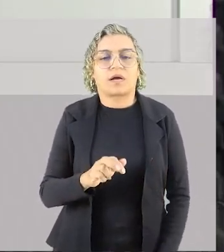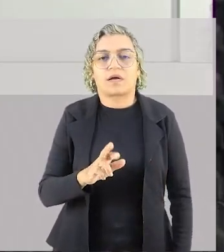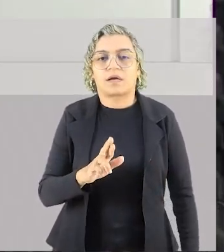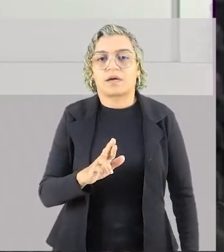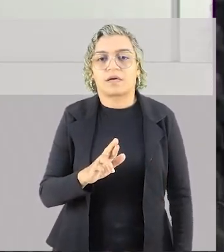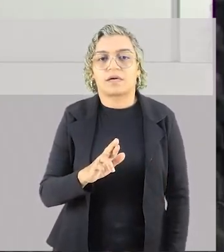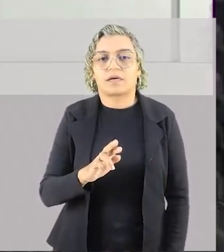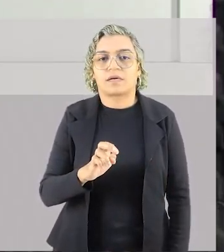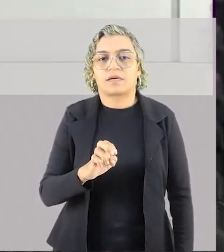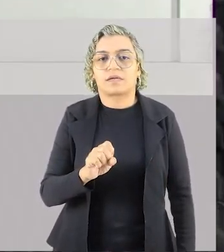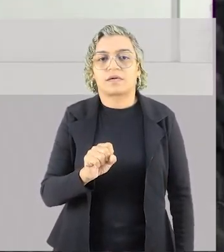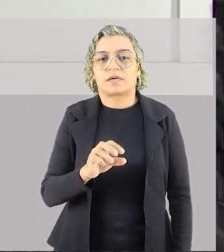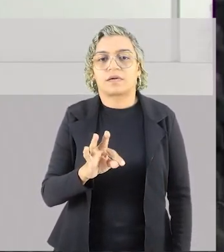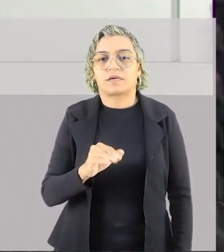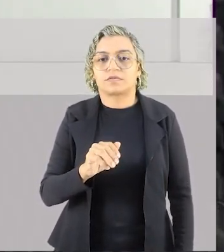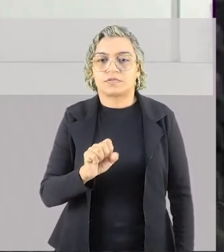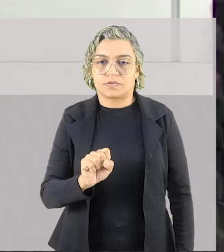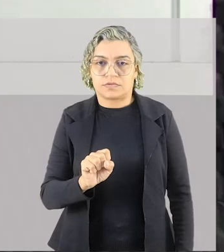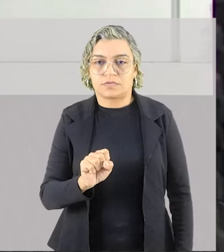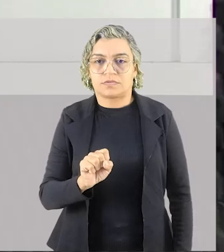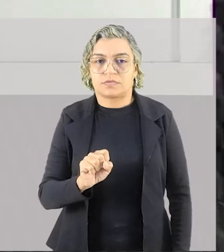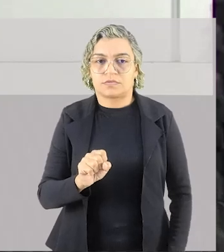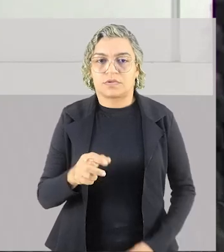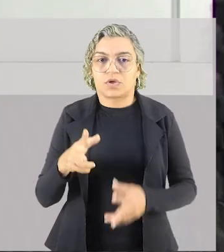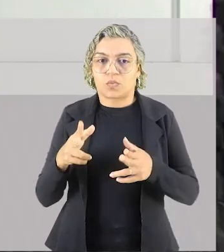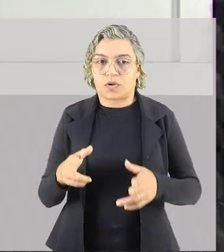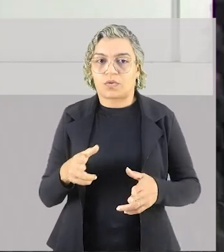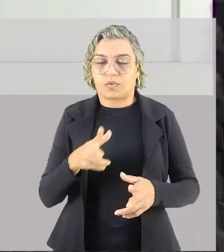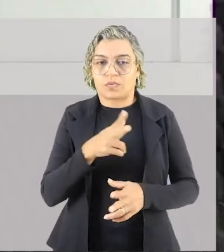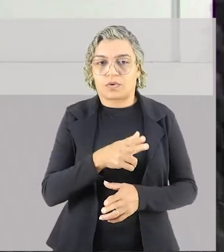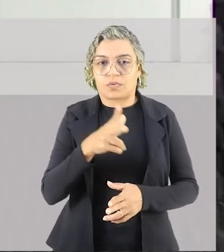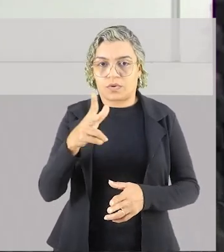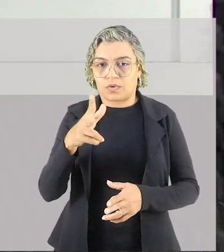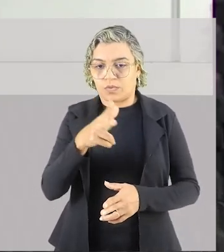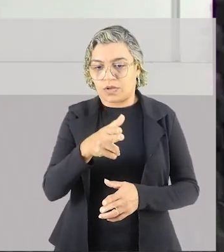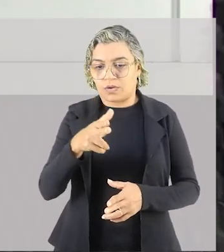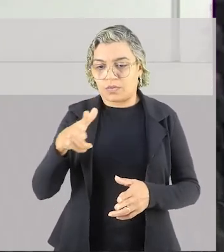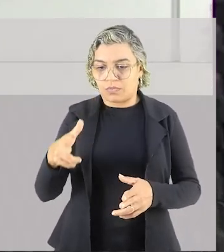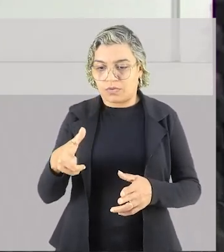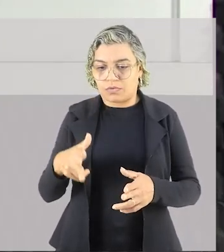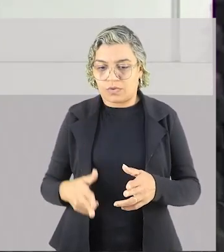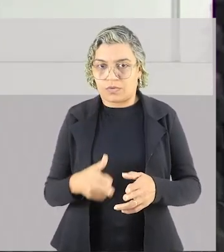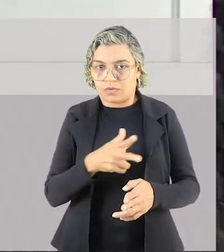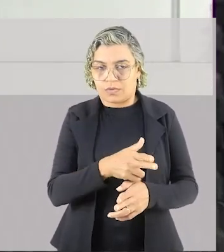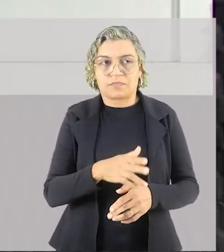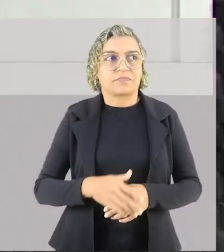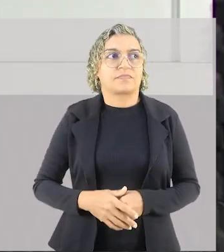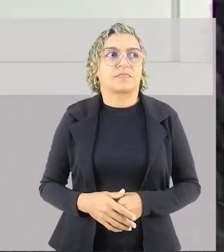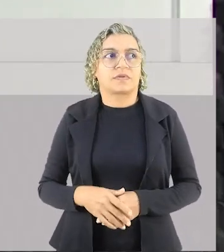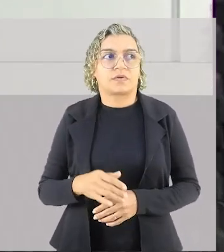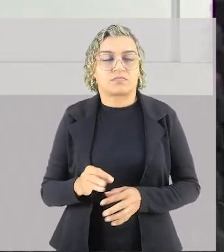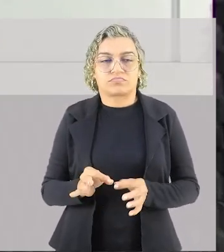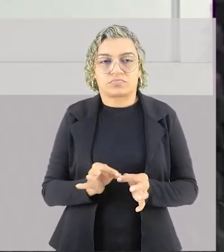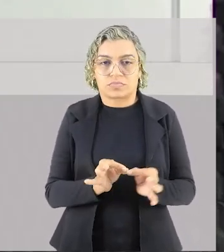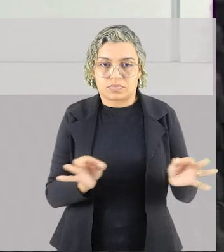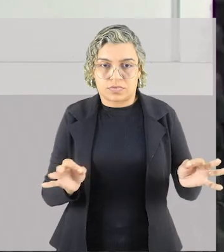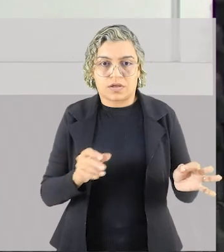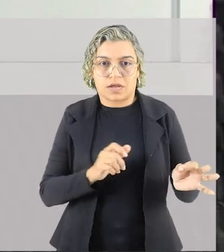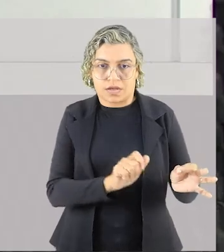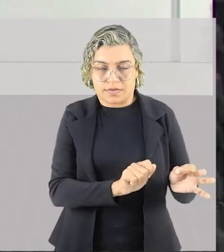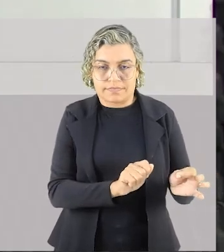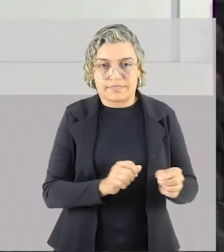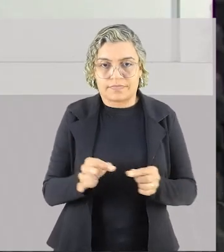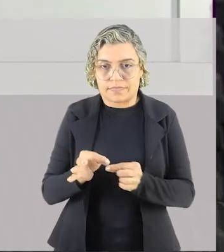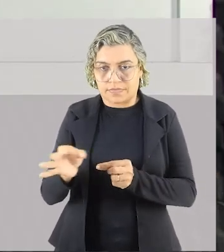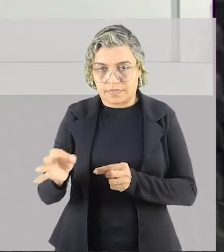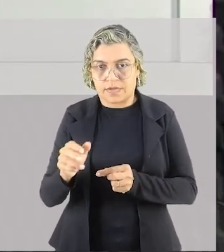são iguais. Então vou dizer que aqui tem a aresta que mede A, o comprimento é a largura é A e a altura